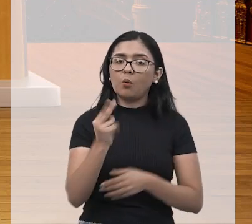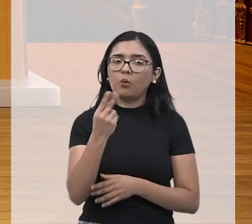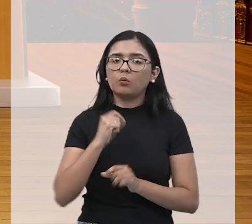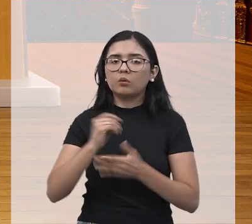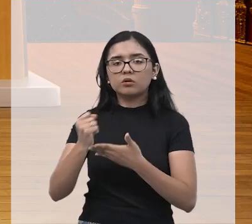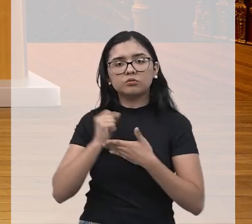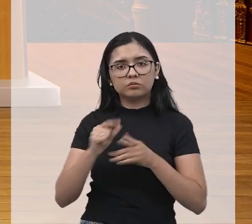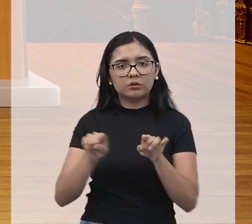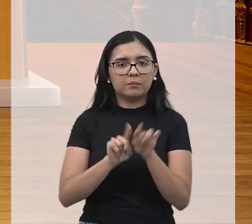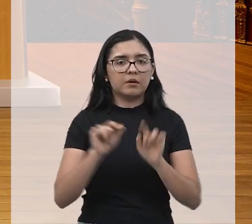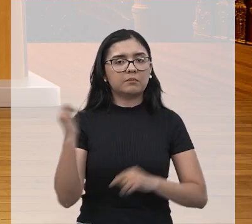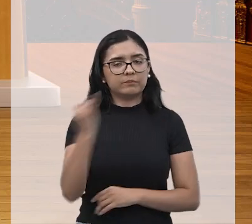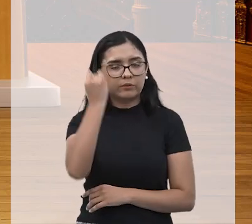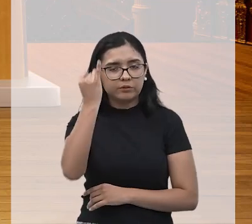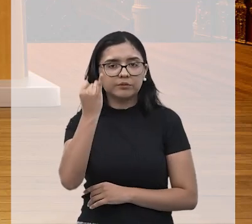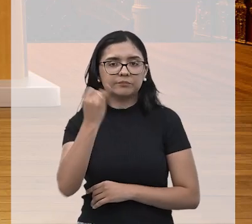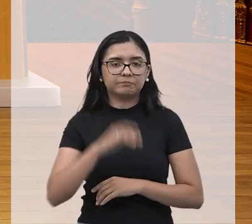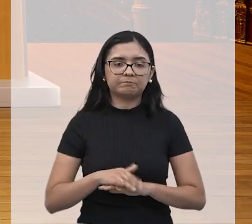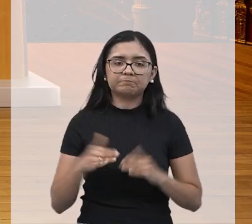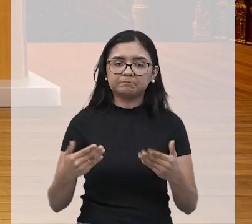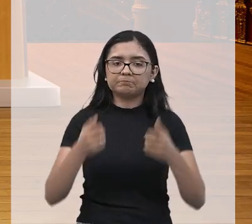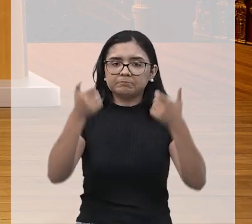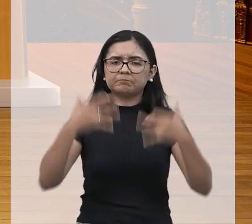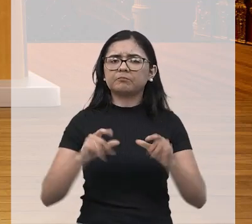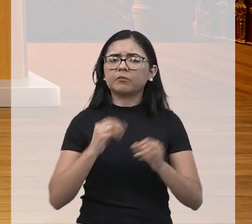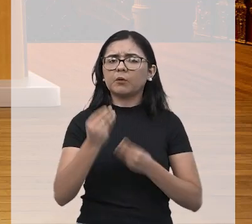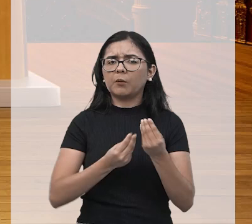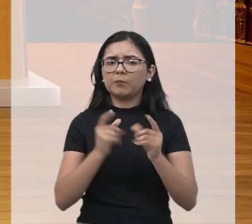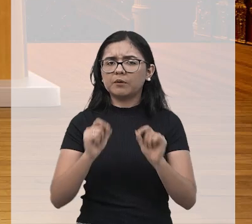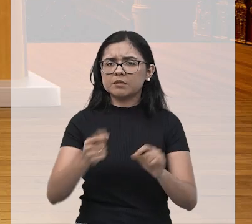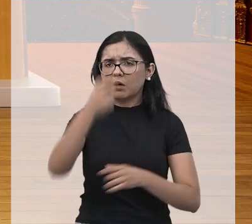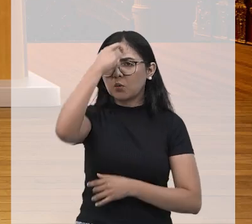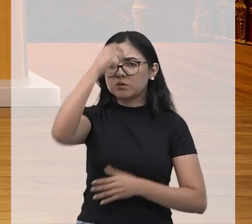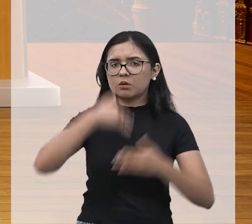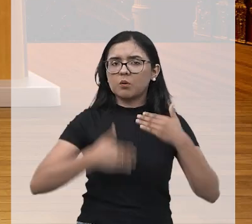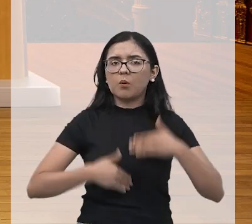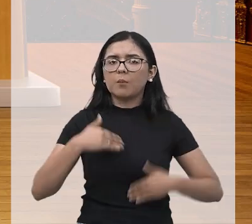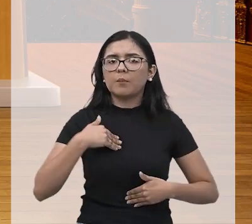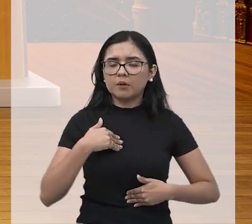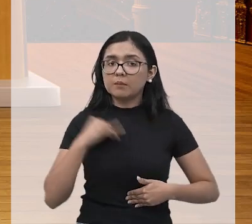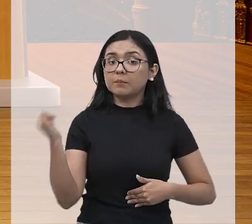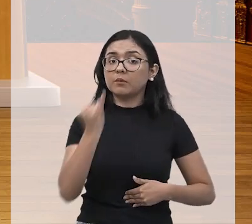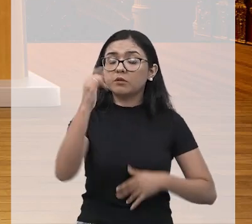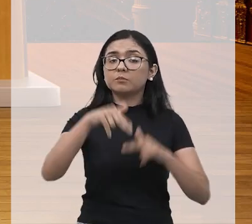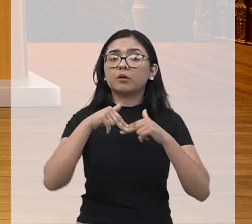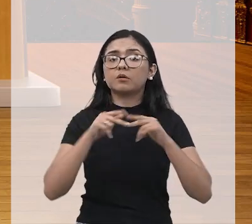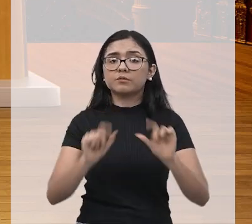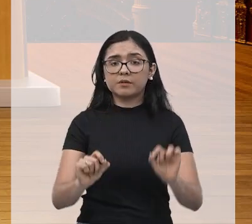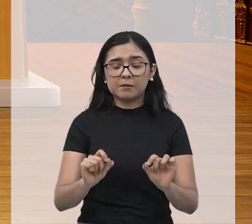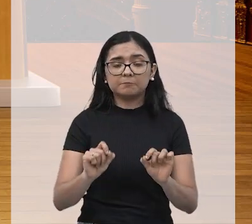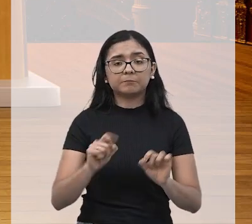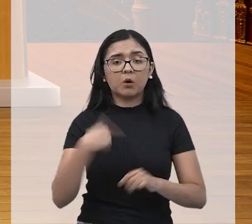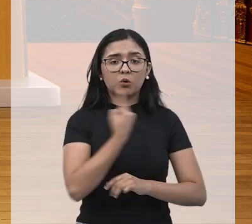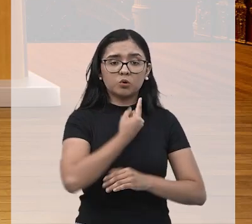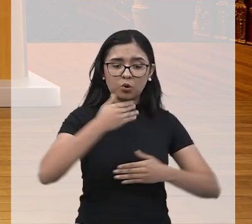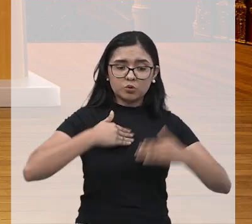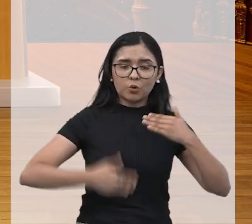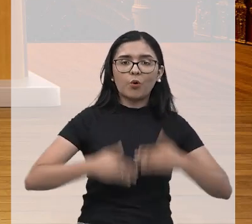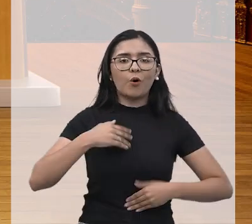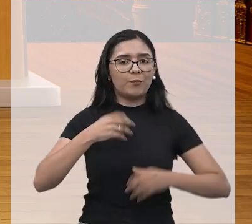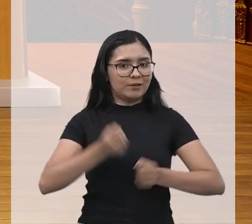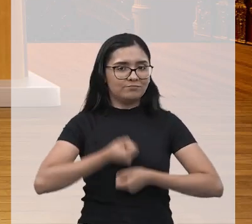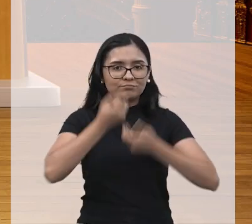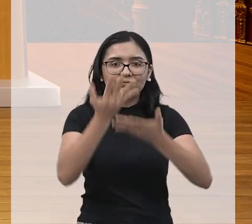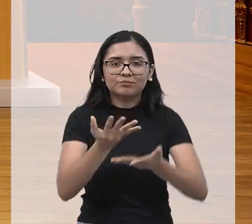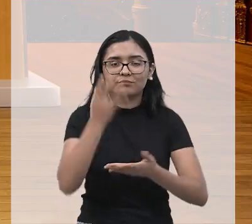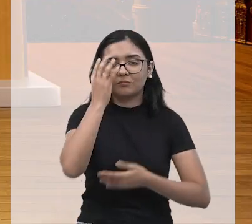é importantíssimo. E a gente está falando de como essa consciência corporal é importante, por quê? Porque o nosso corpo fala. Vocês